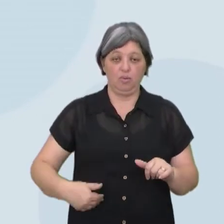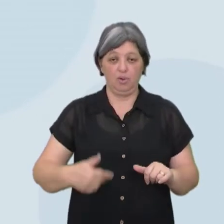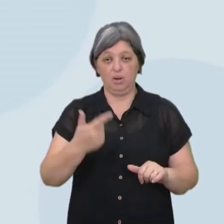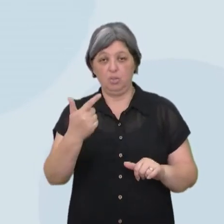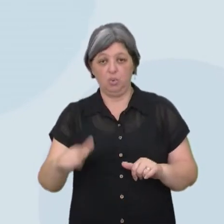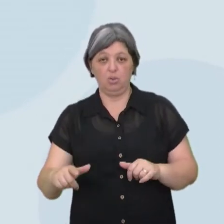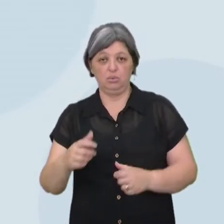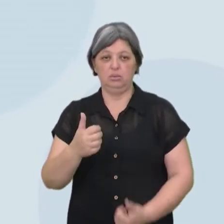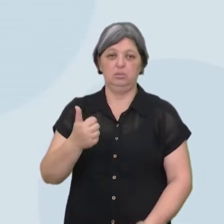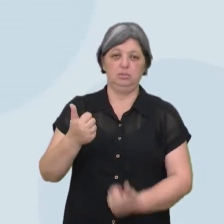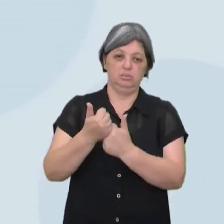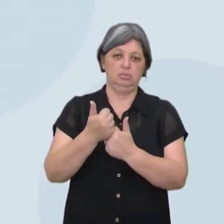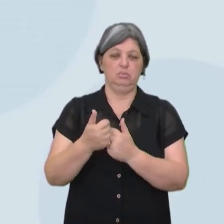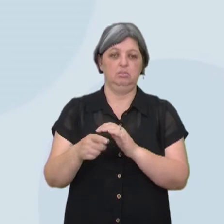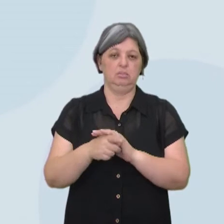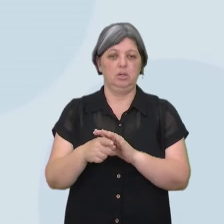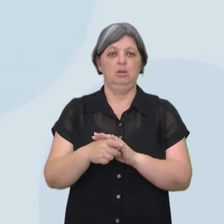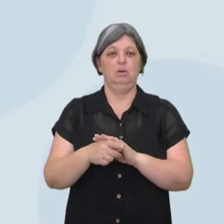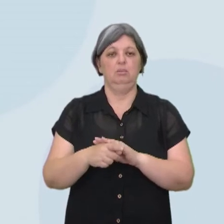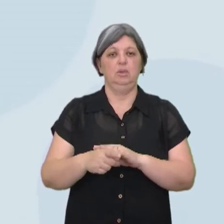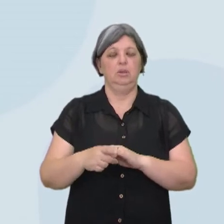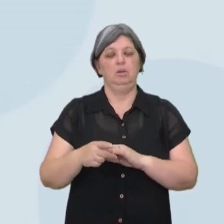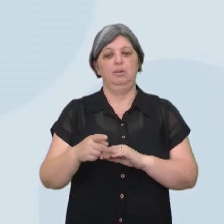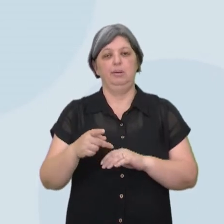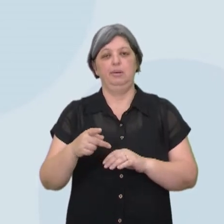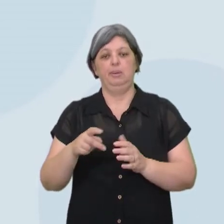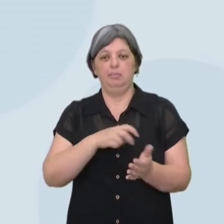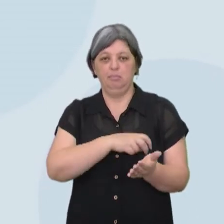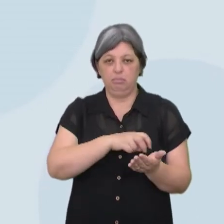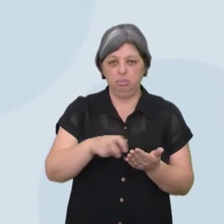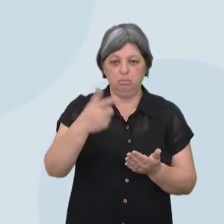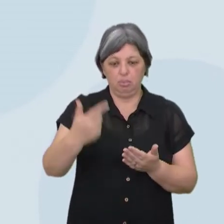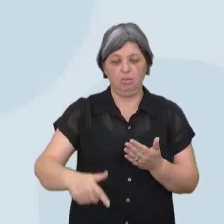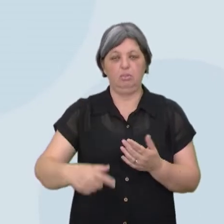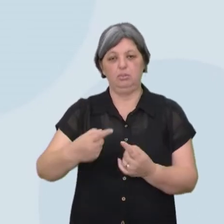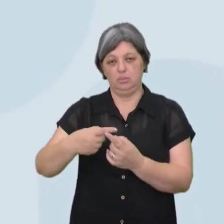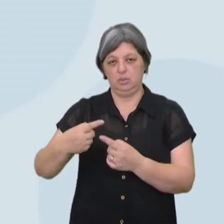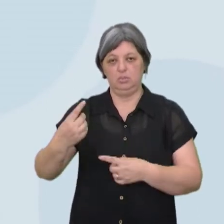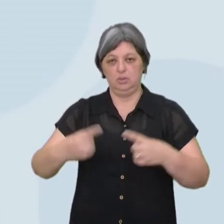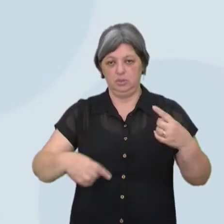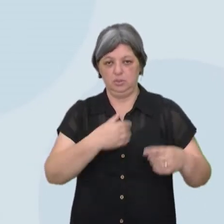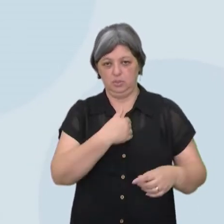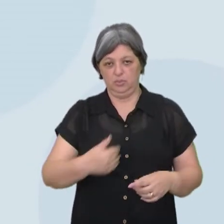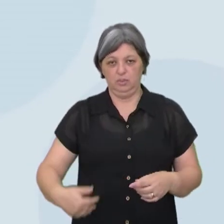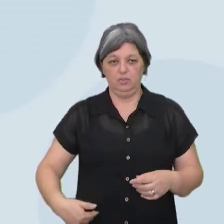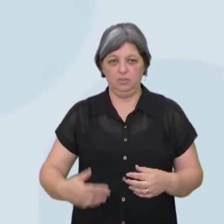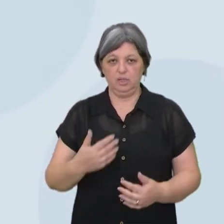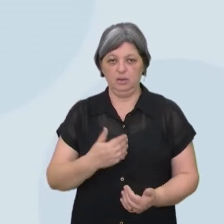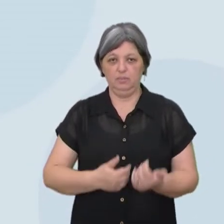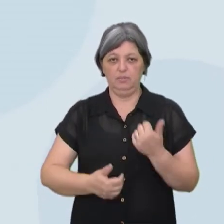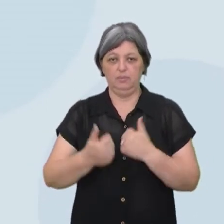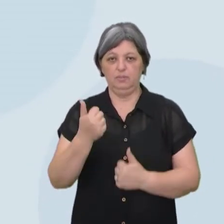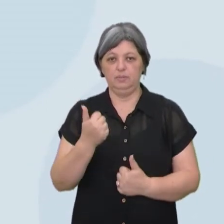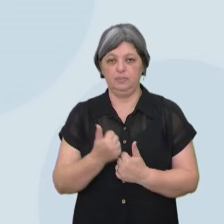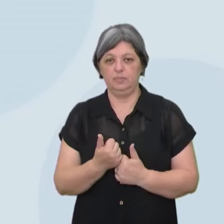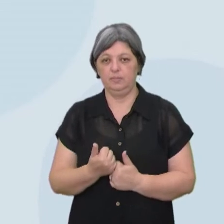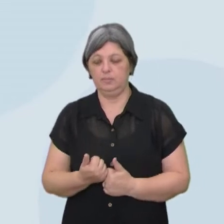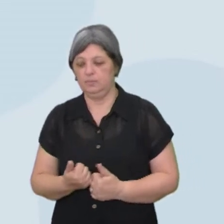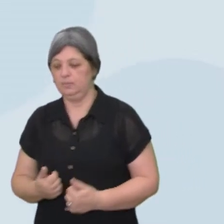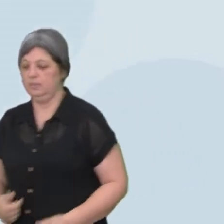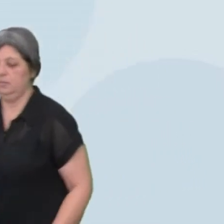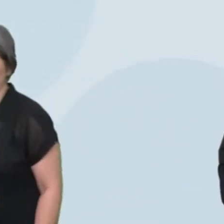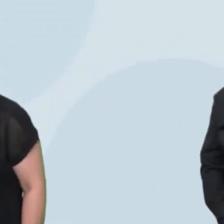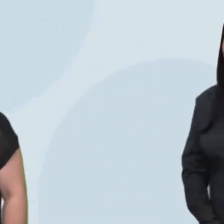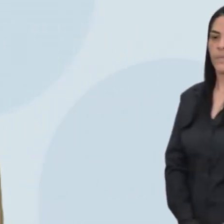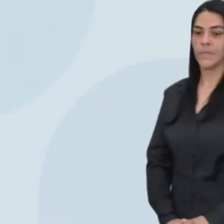derrubando um governo e colocando um outro tipo de governo. E aí, explicando, né, e exemplificando